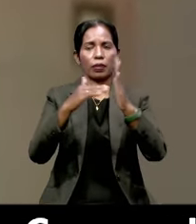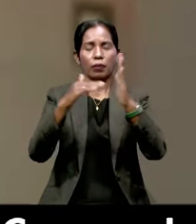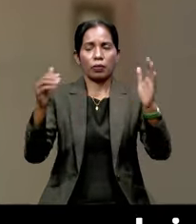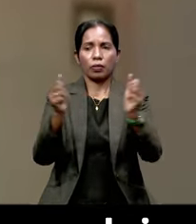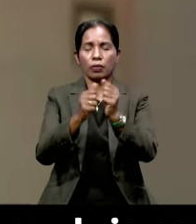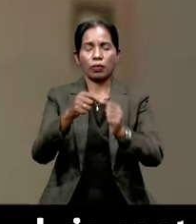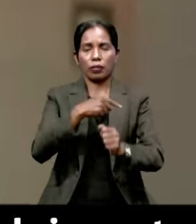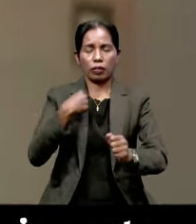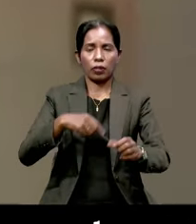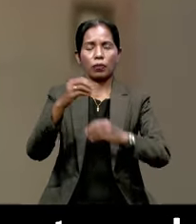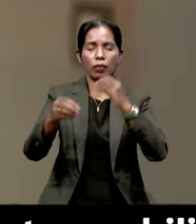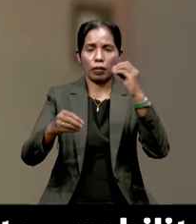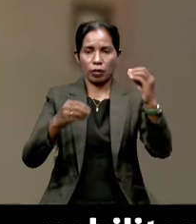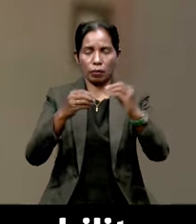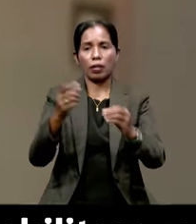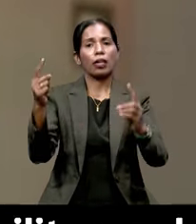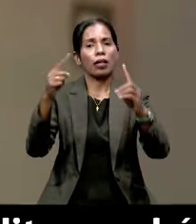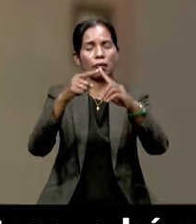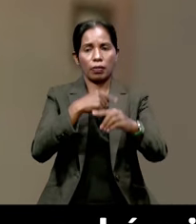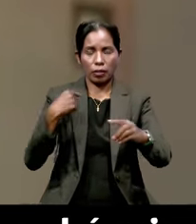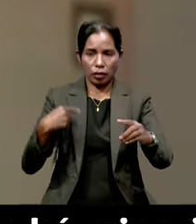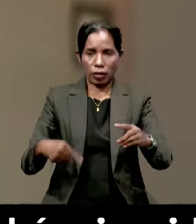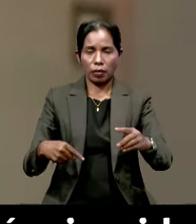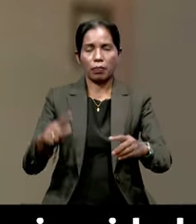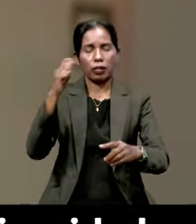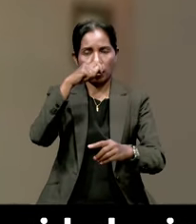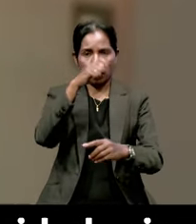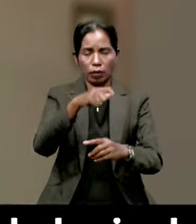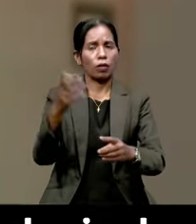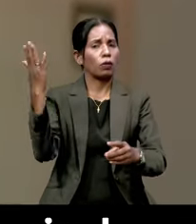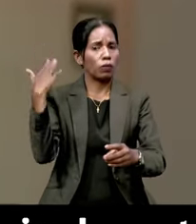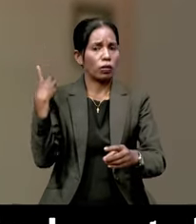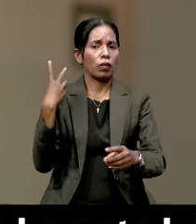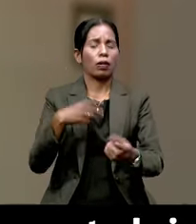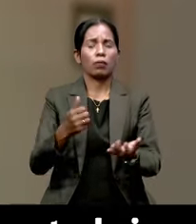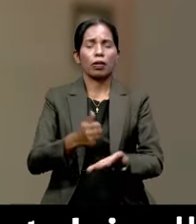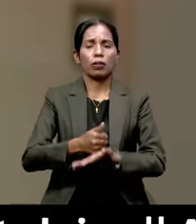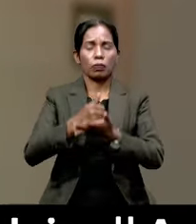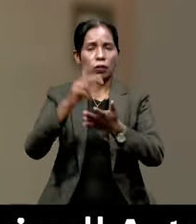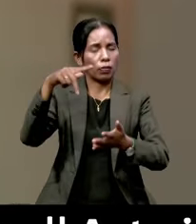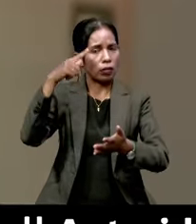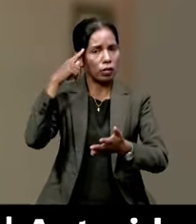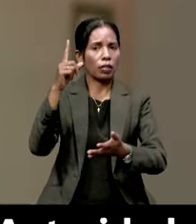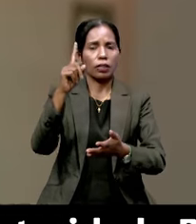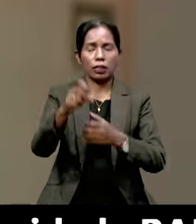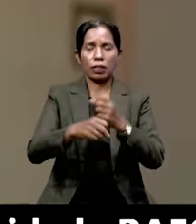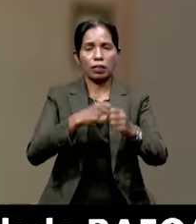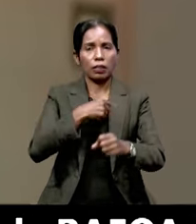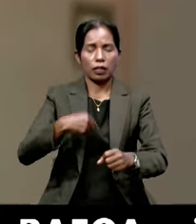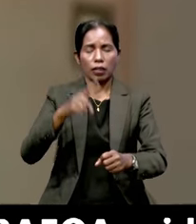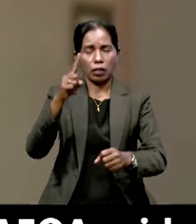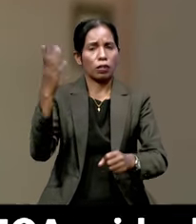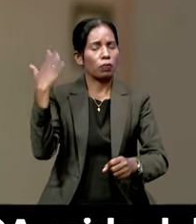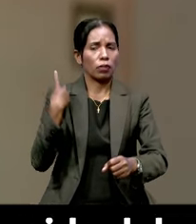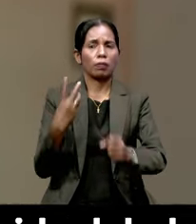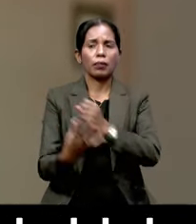com a questão fundamental vacina, nebema Taiwan. Antes liu a minha apoio política China ida. Mesmo ulu kami kiak tebes.